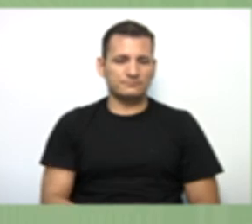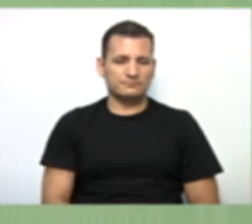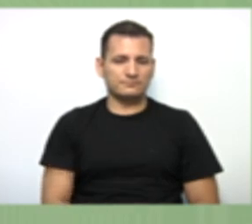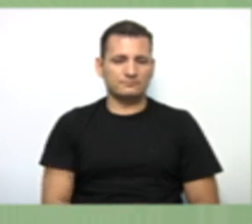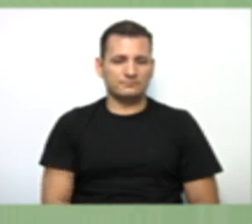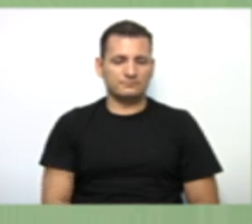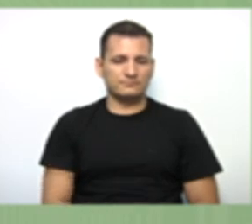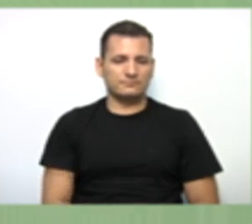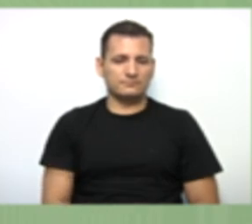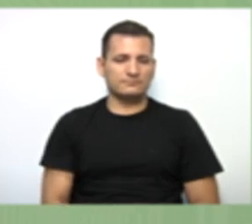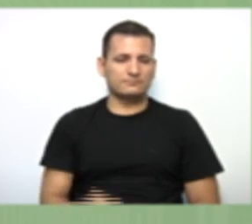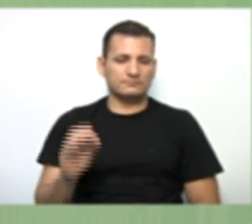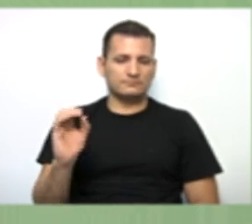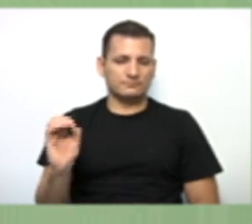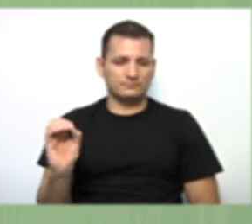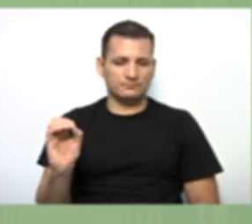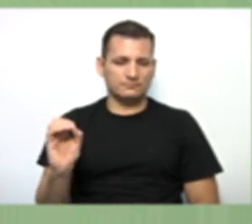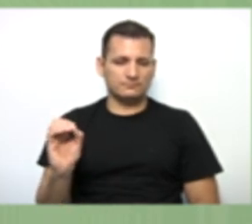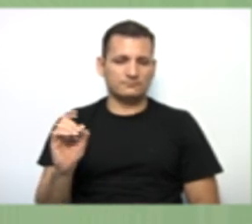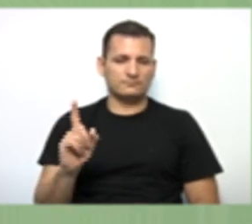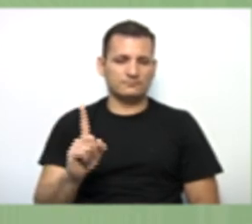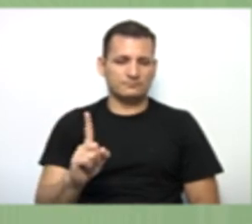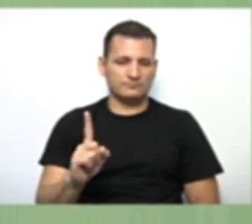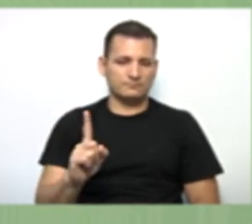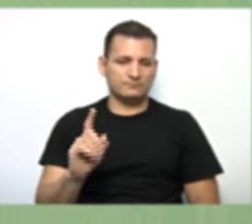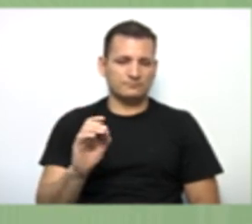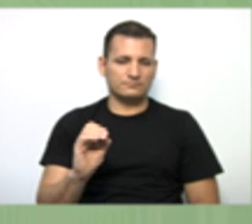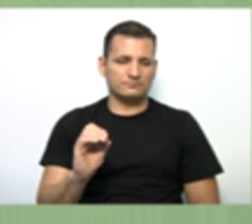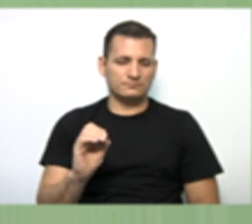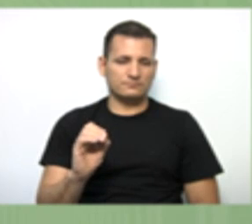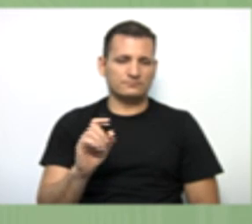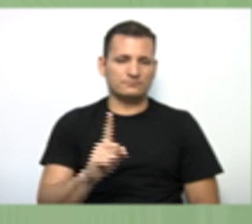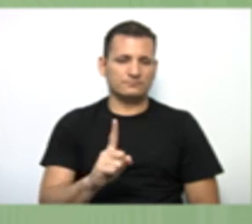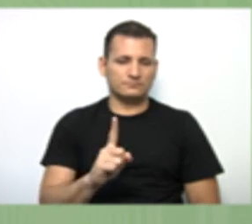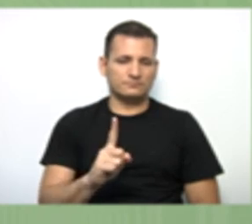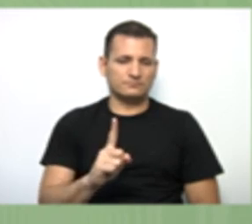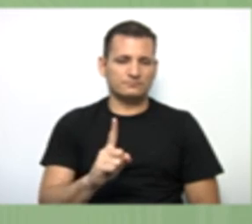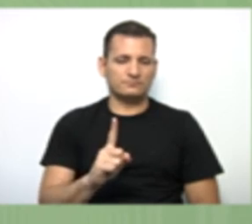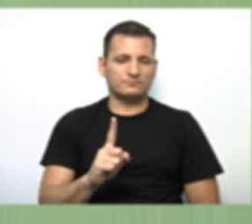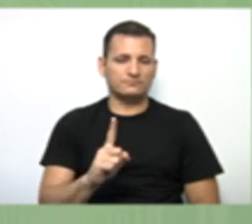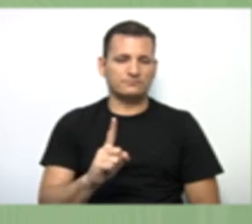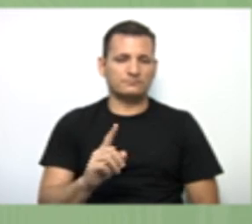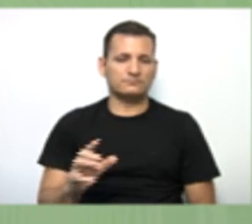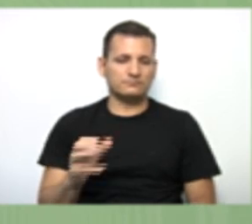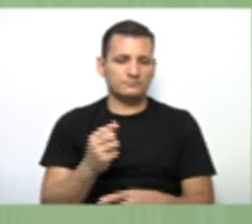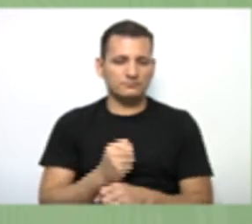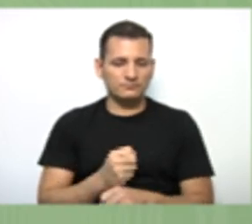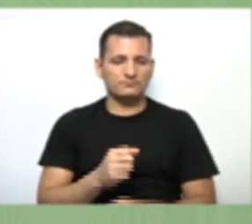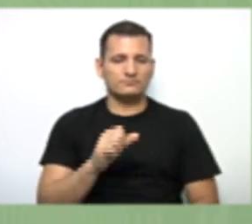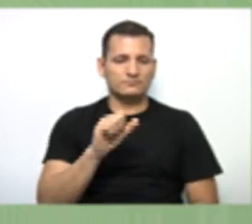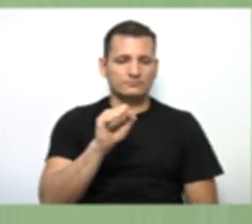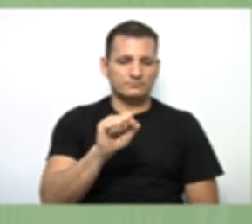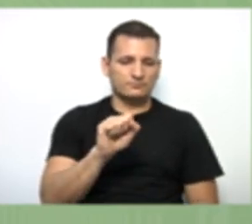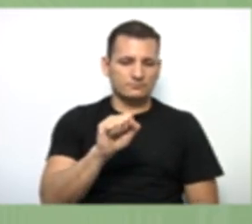Sem botar o contrário. 0, 1, 0, 1. É só somar